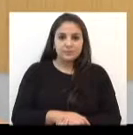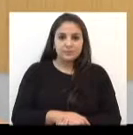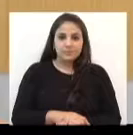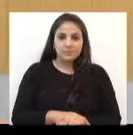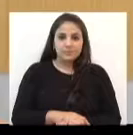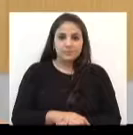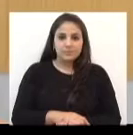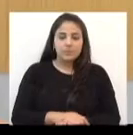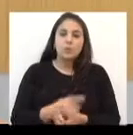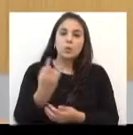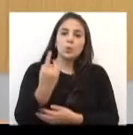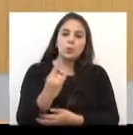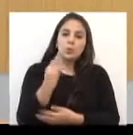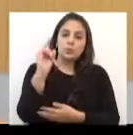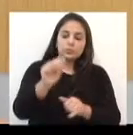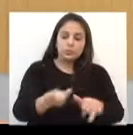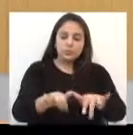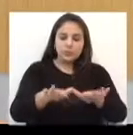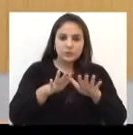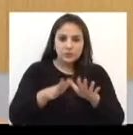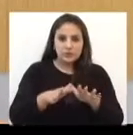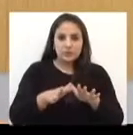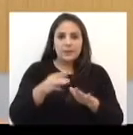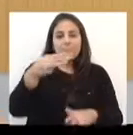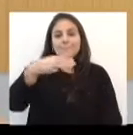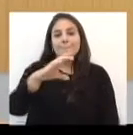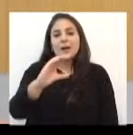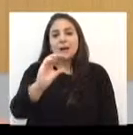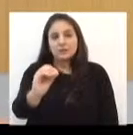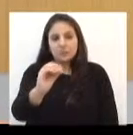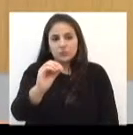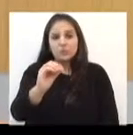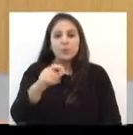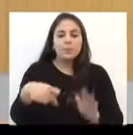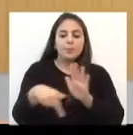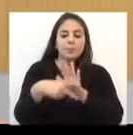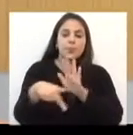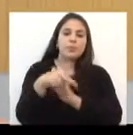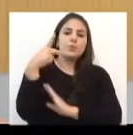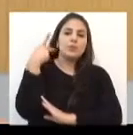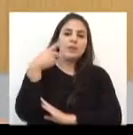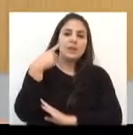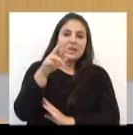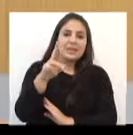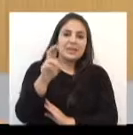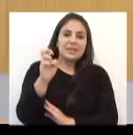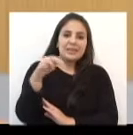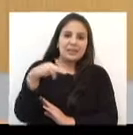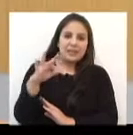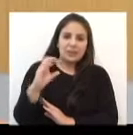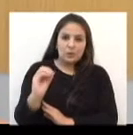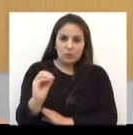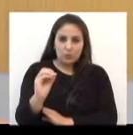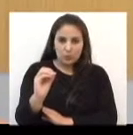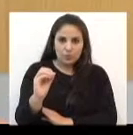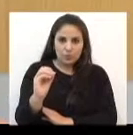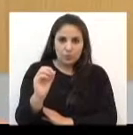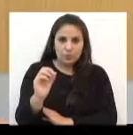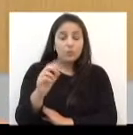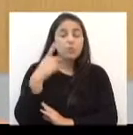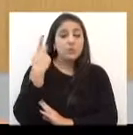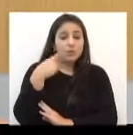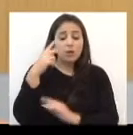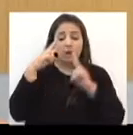O último grande expediente do mês de março ficou por conta do vereador Renato Orlando Tchequer. O parlamentar